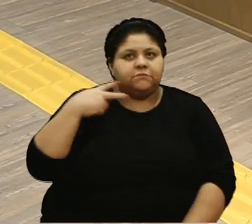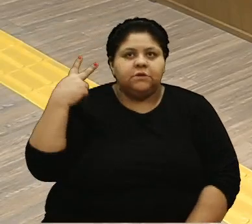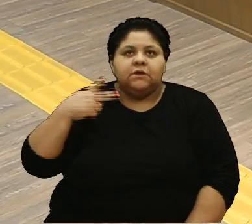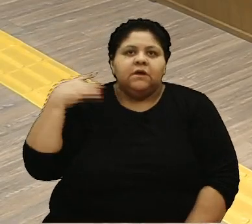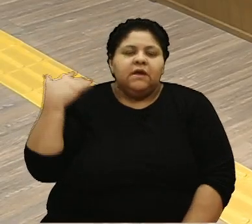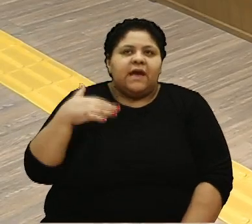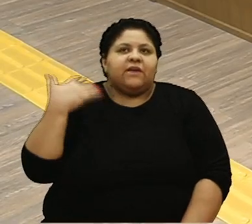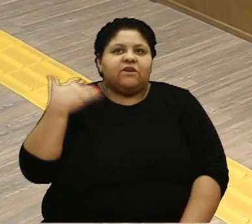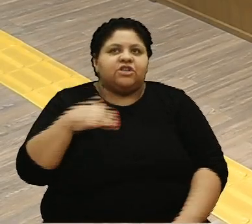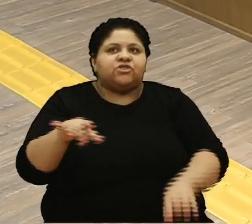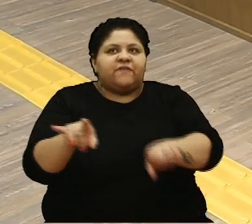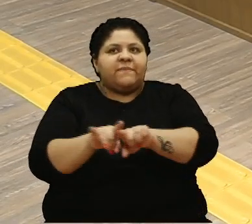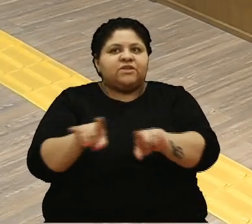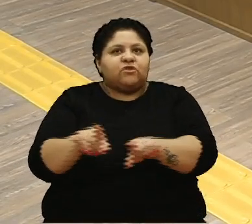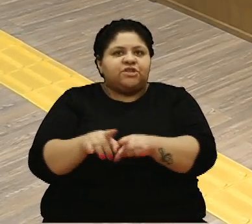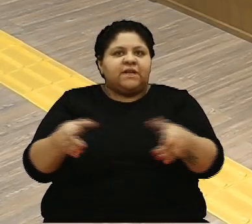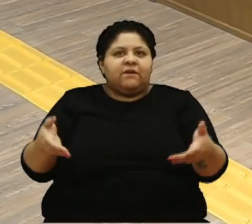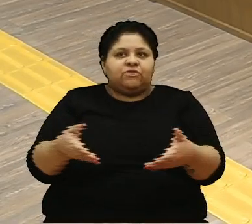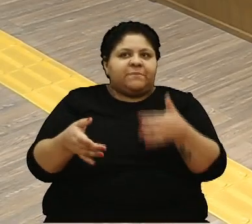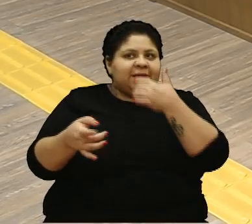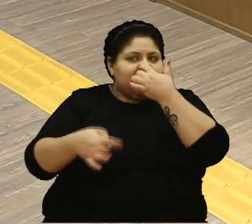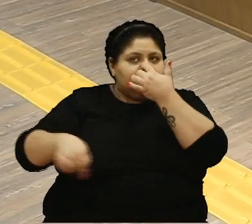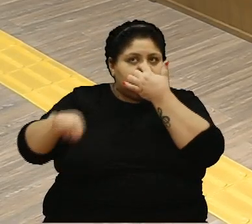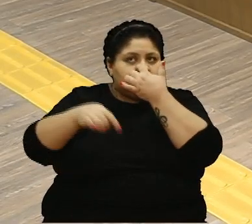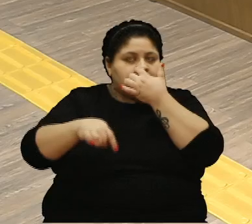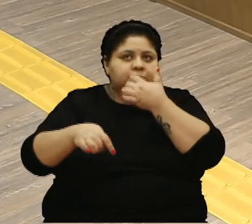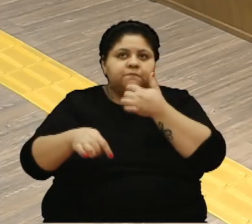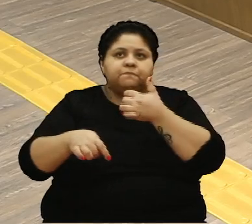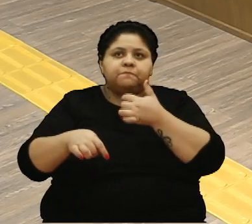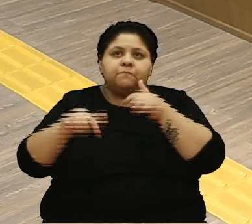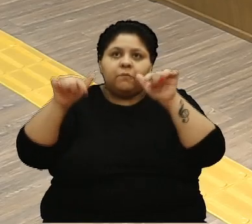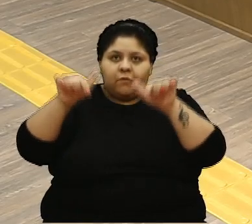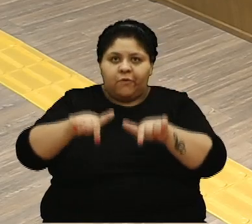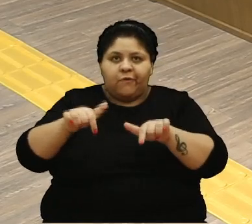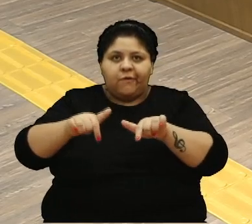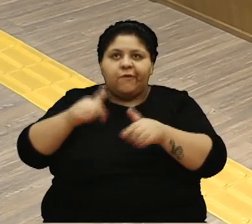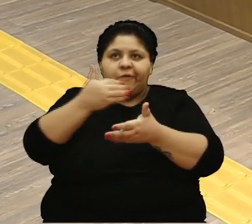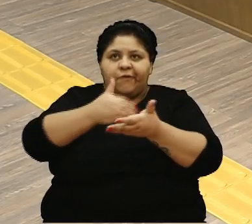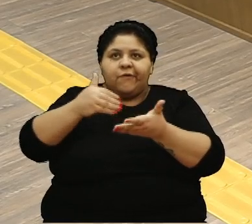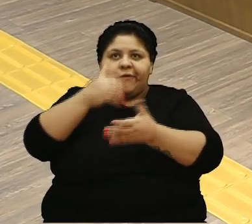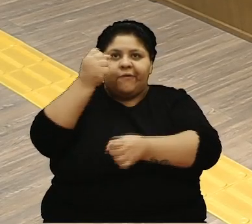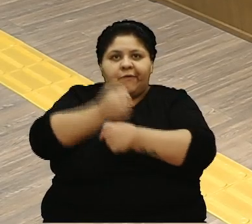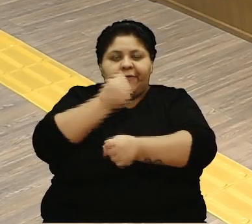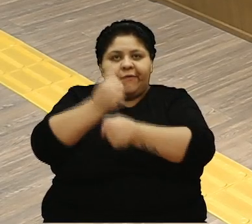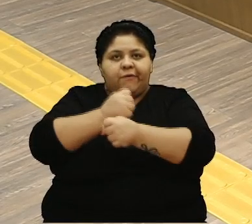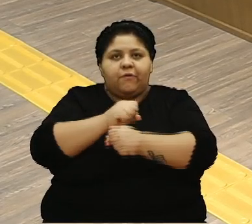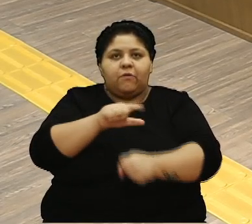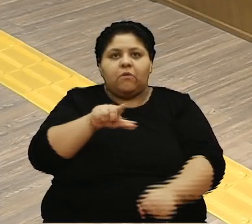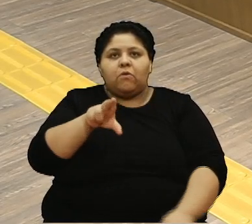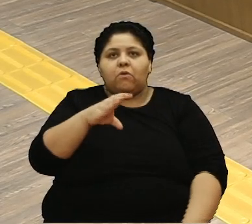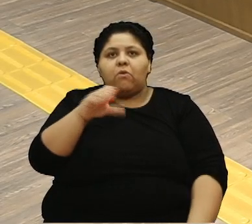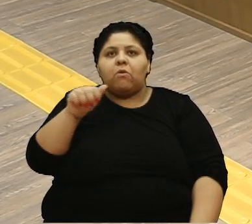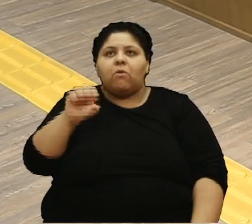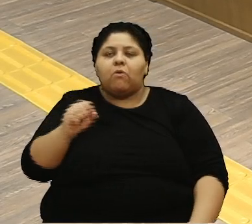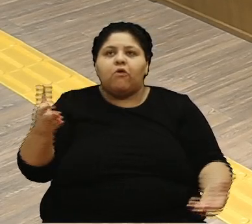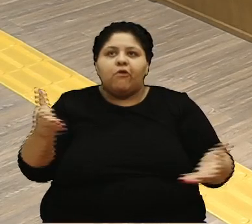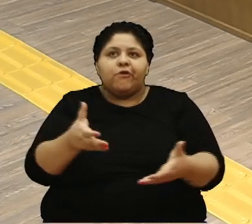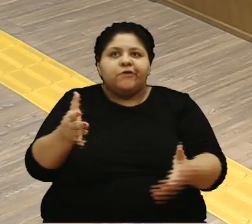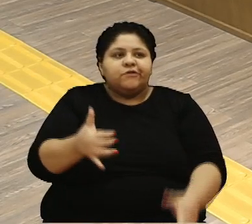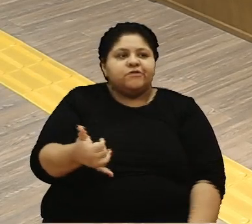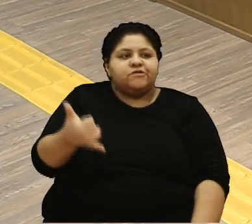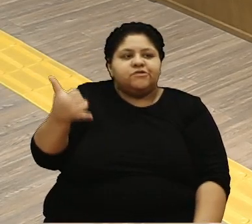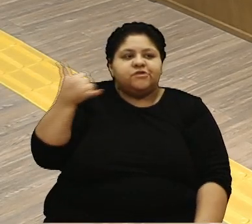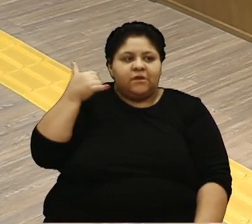Rapidamente, duas questões. Primeiro, quero fazer uma deferência aqui ao secretário de Obras, Lucas Suzin, que já me atendeu em